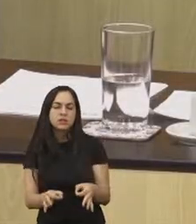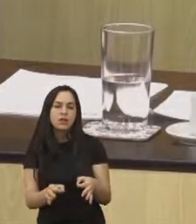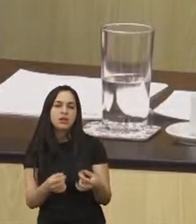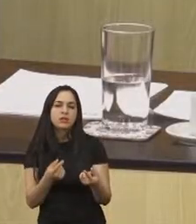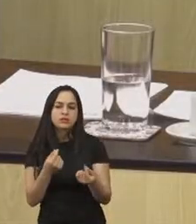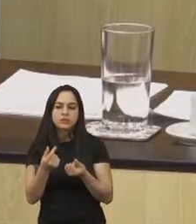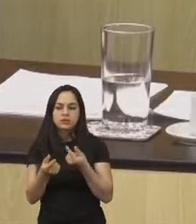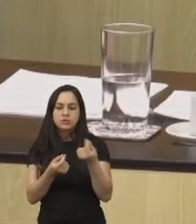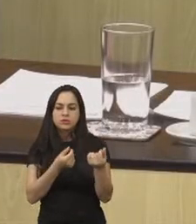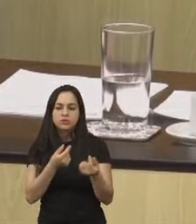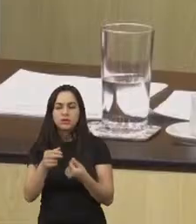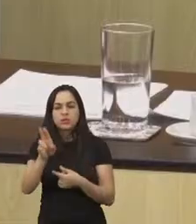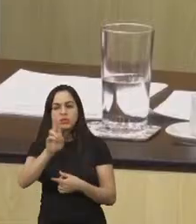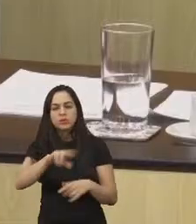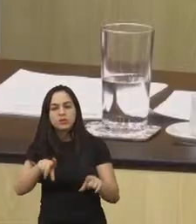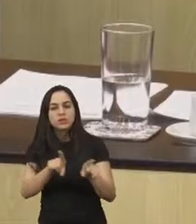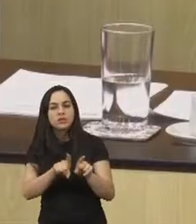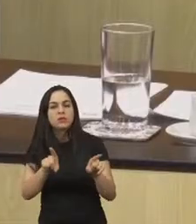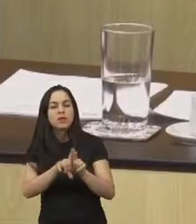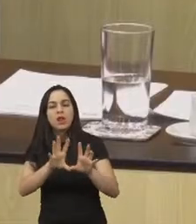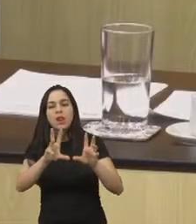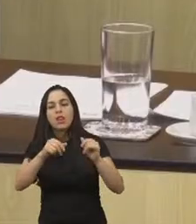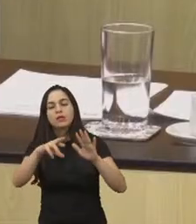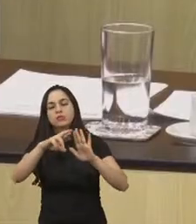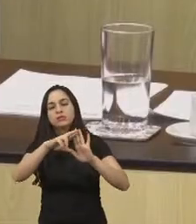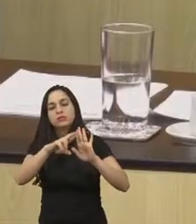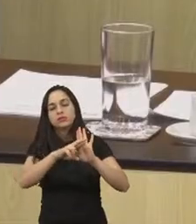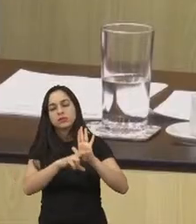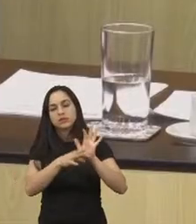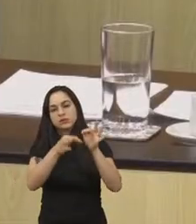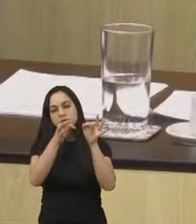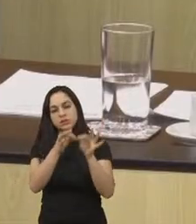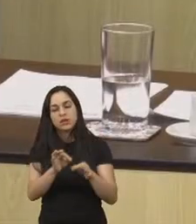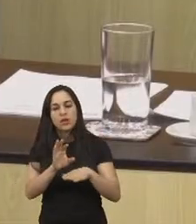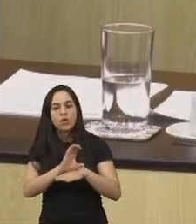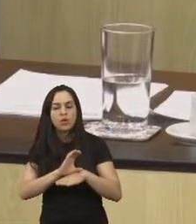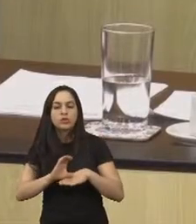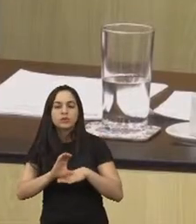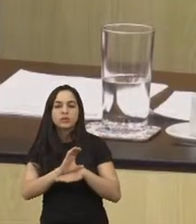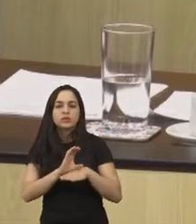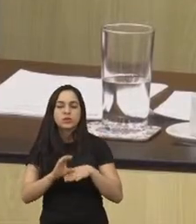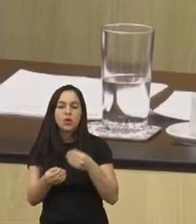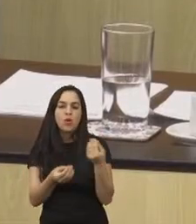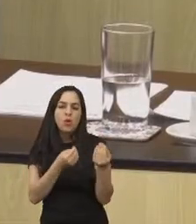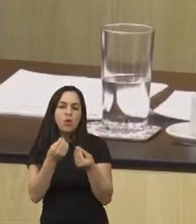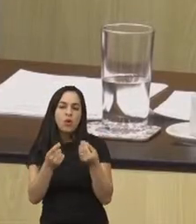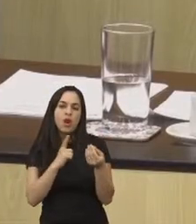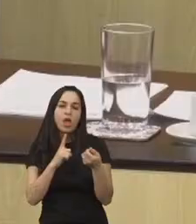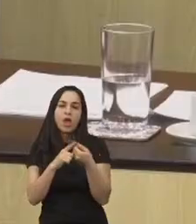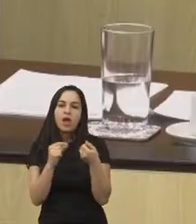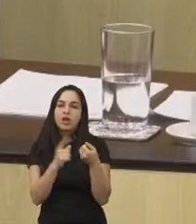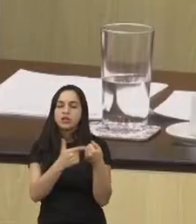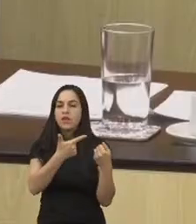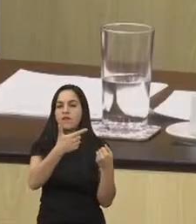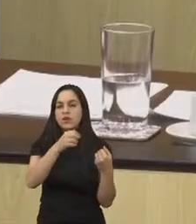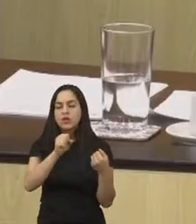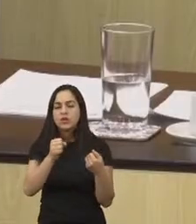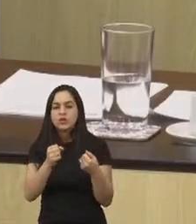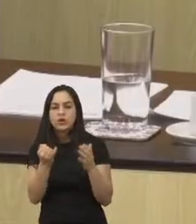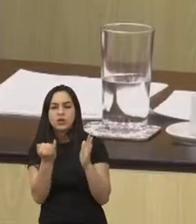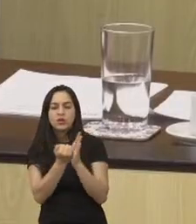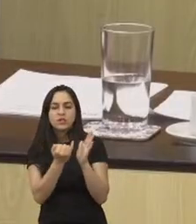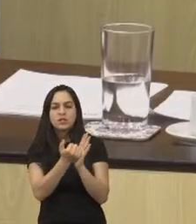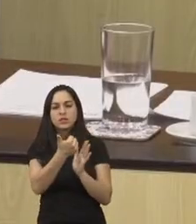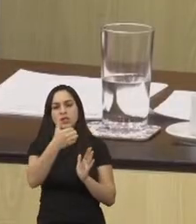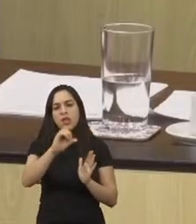recursos e pelo cumprimento dos princípios constitucionais, conforme consagrado no artigo 28, inciso 19 da